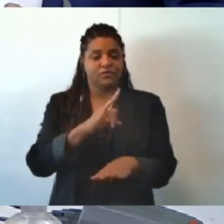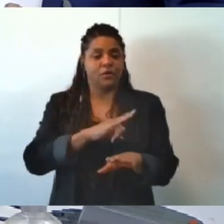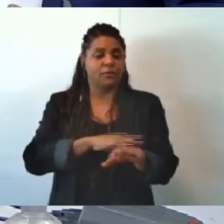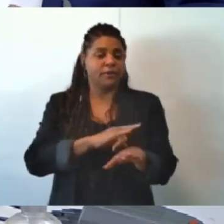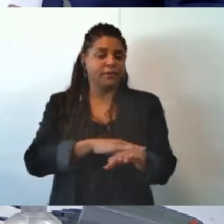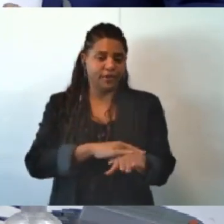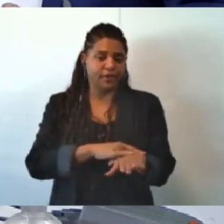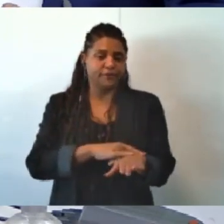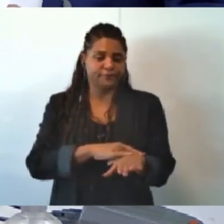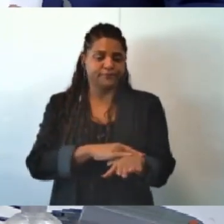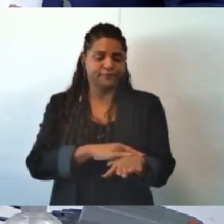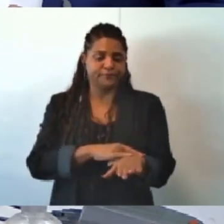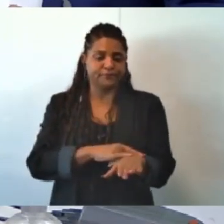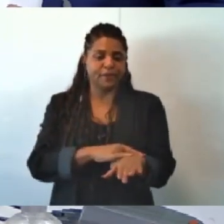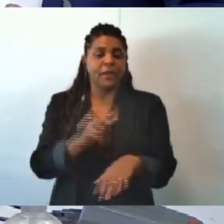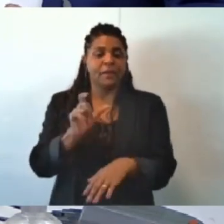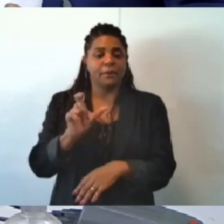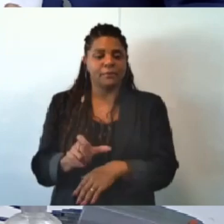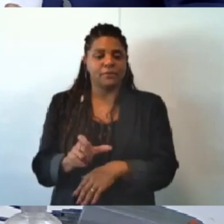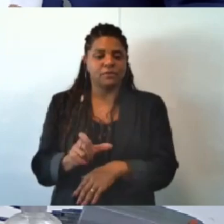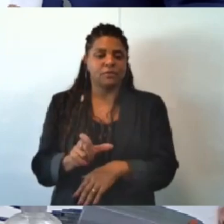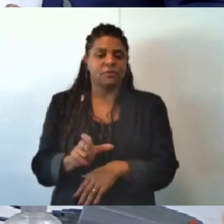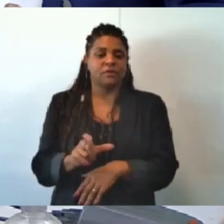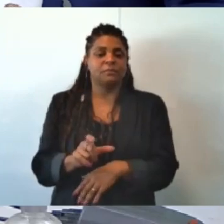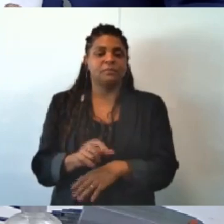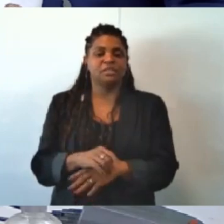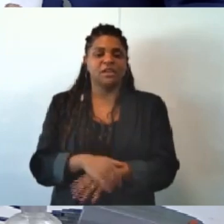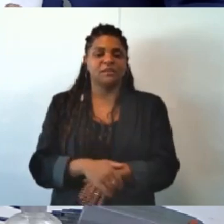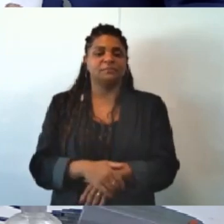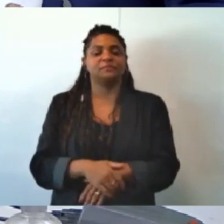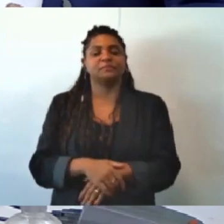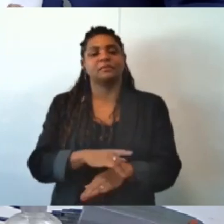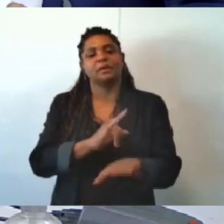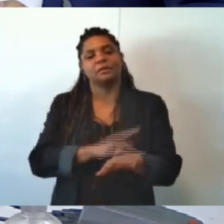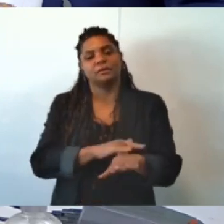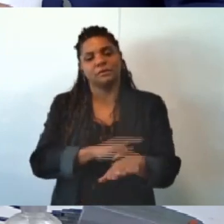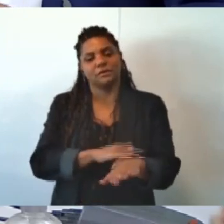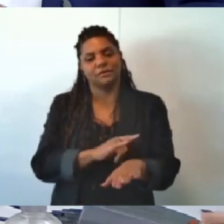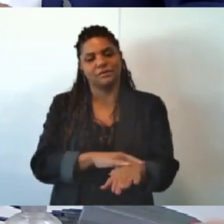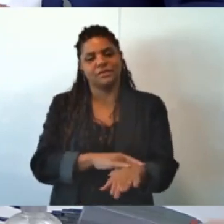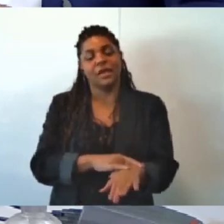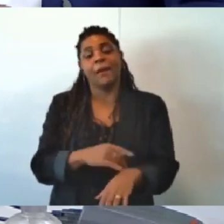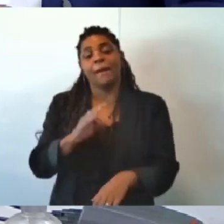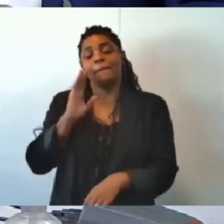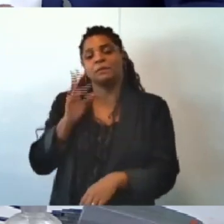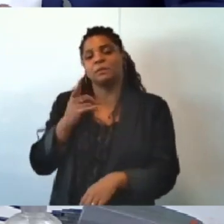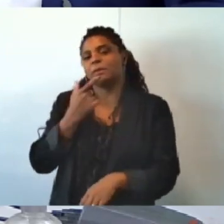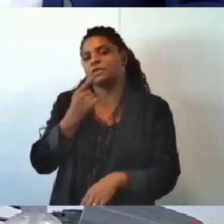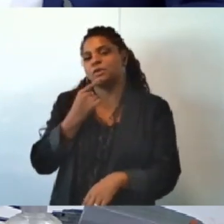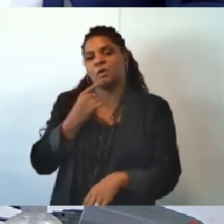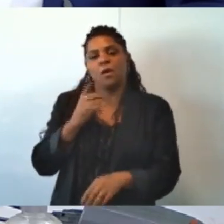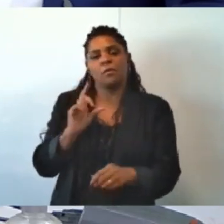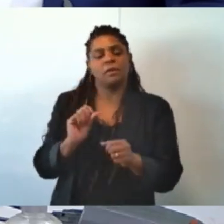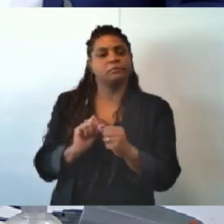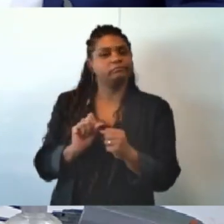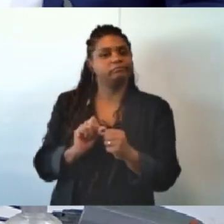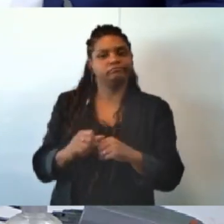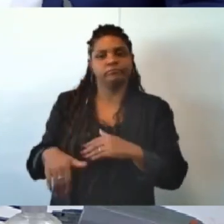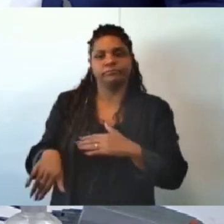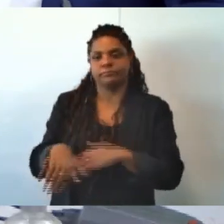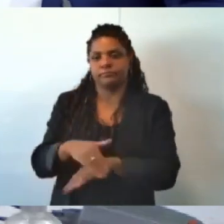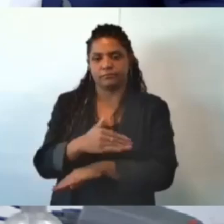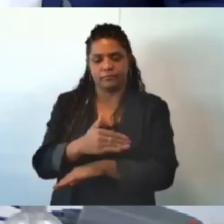suas necessidades em um local que dê estrutura, eles vão fazendo em qualquer lugar, principalmente o homem. Né? Então, assim,